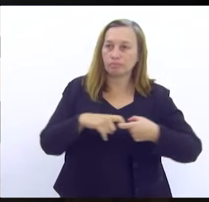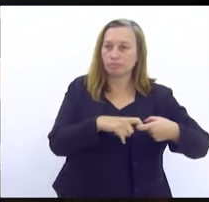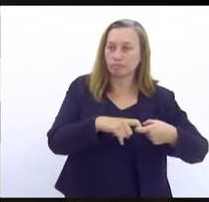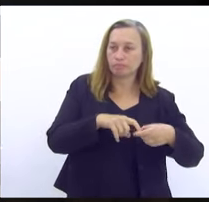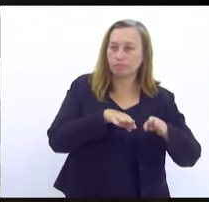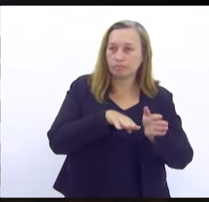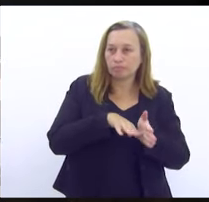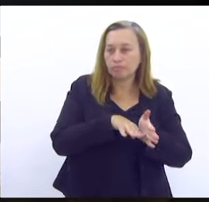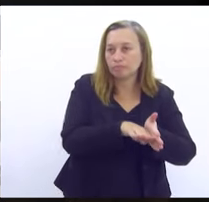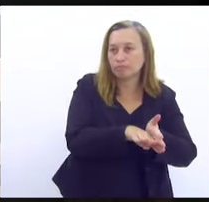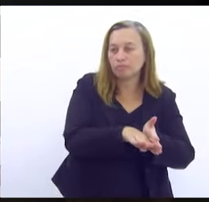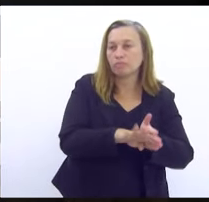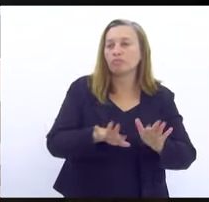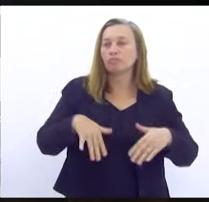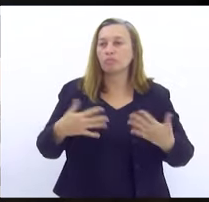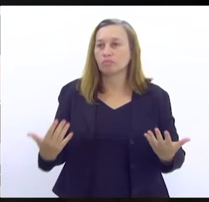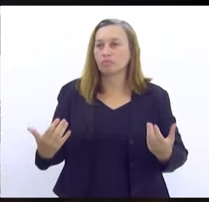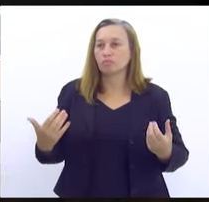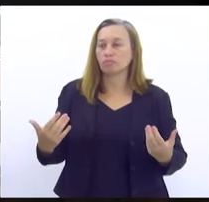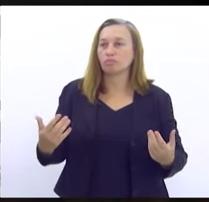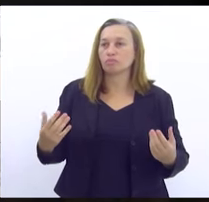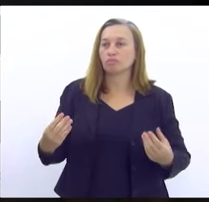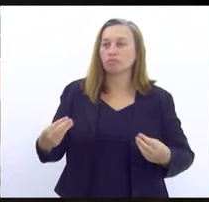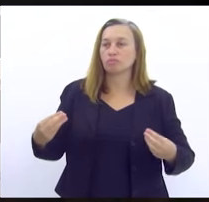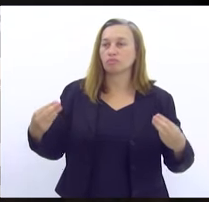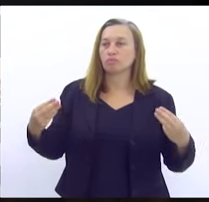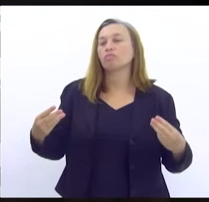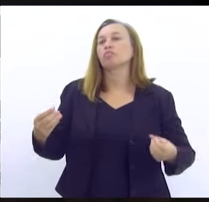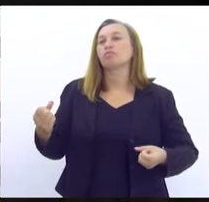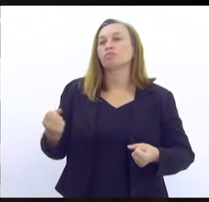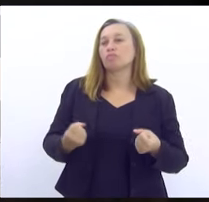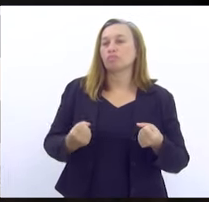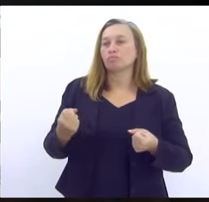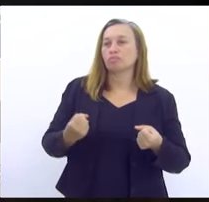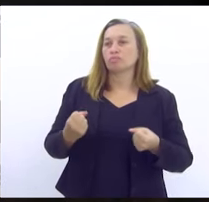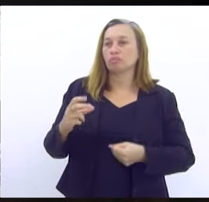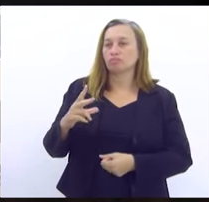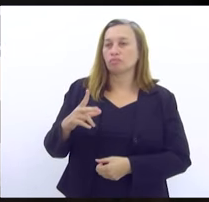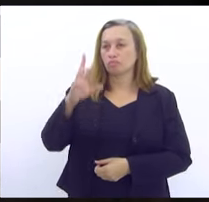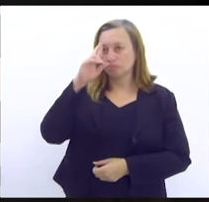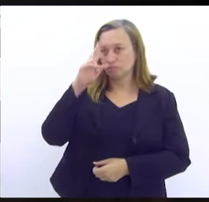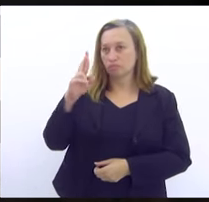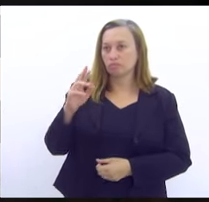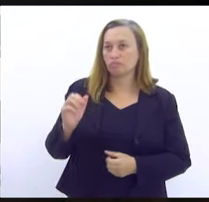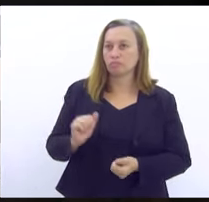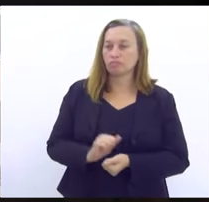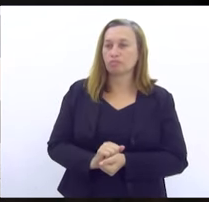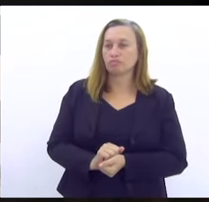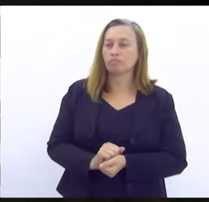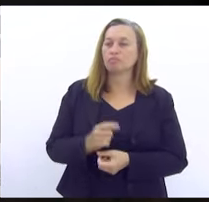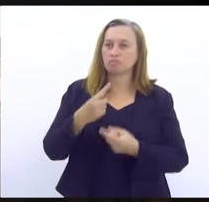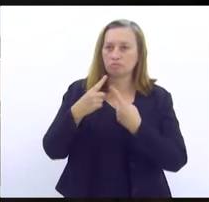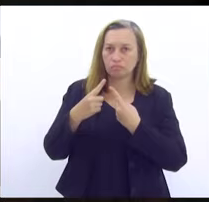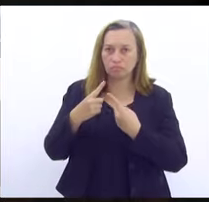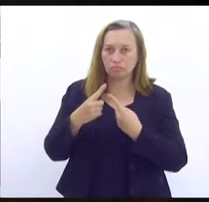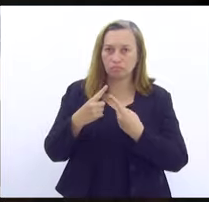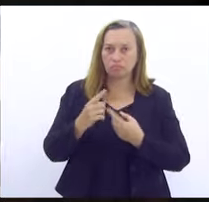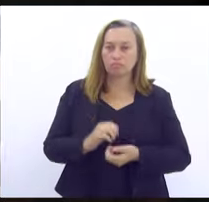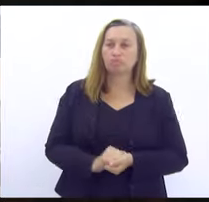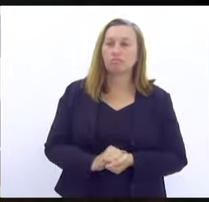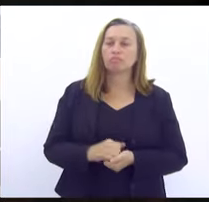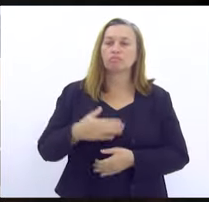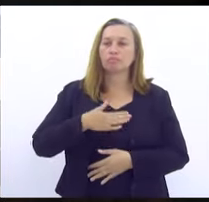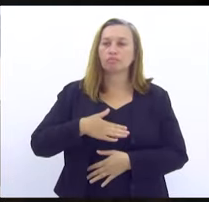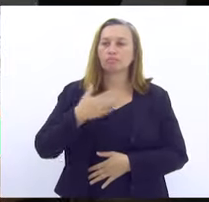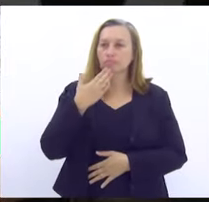o proprietário ou condutor do veículo estiver presente. Em discussão, para presidente, discutir... Presidente, boa tarde. Para discutir o autor? Eu gostaria